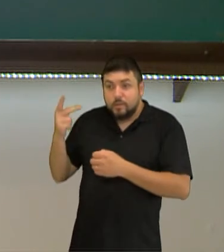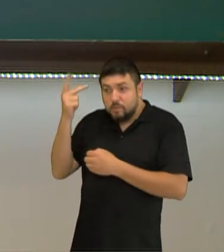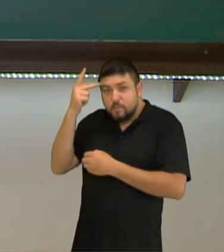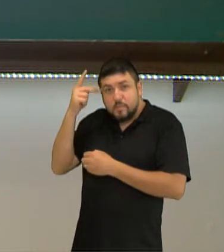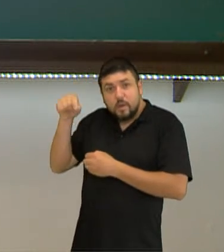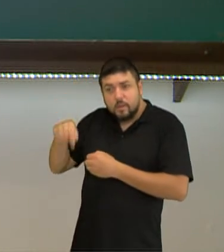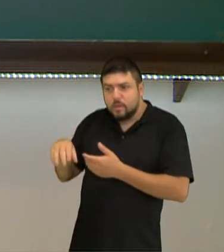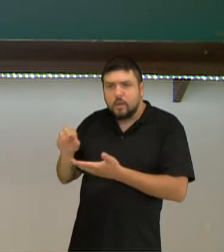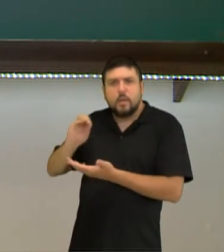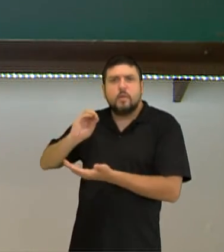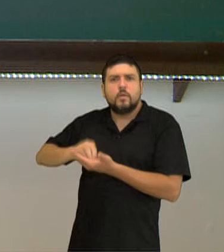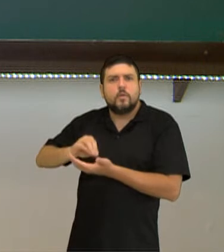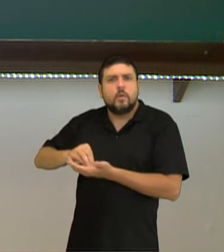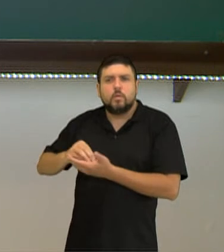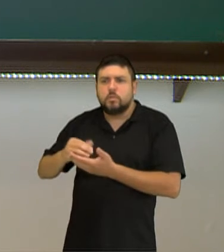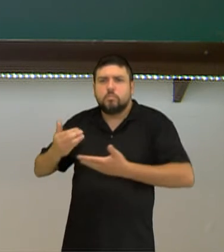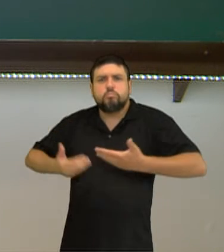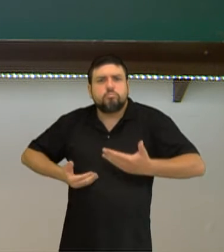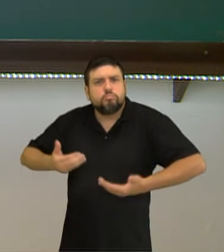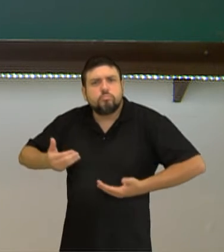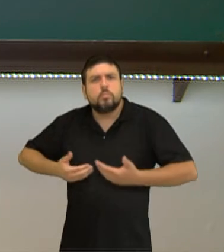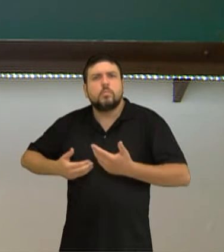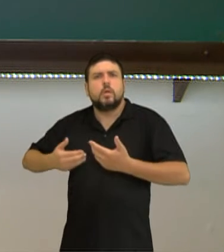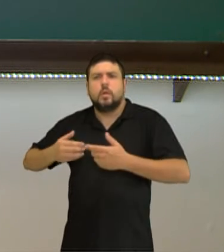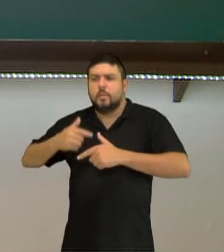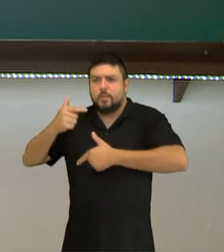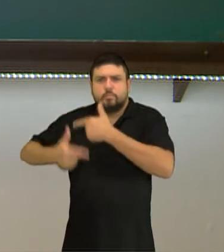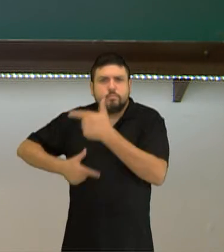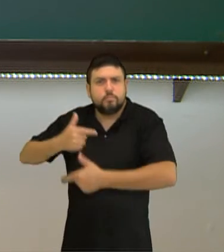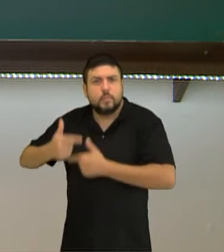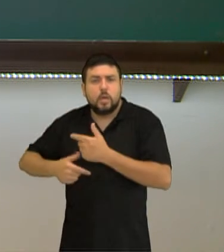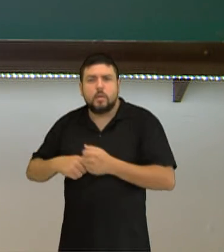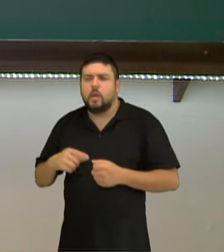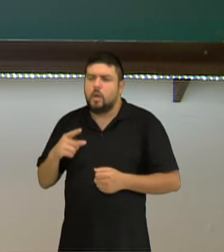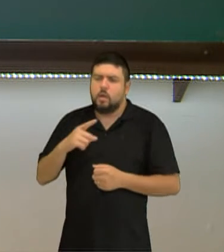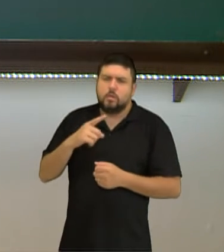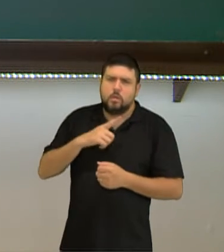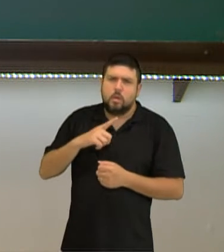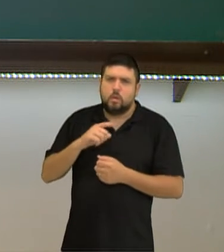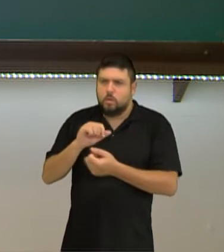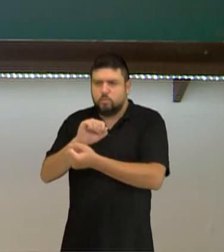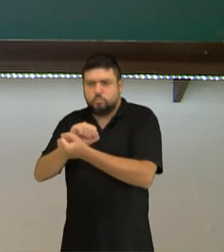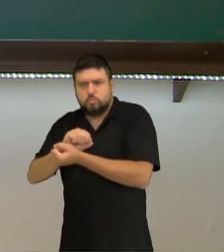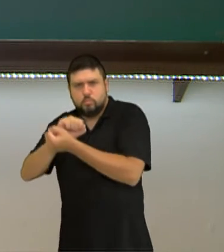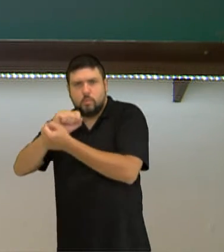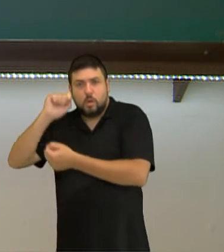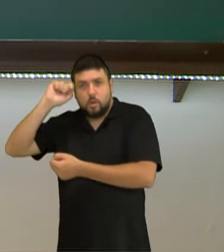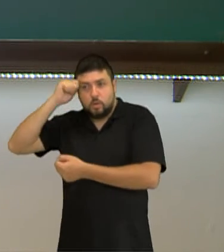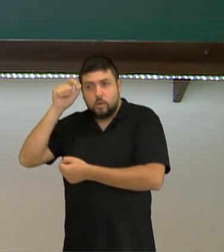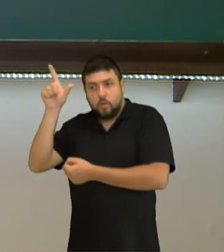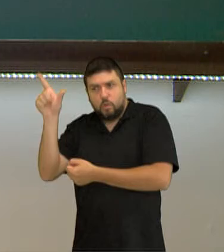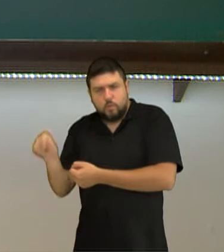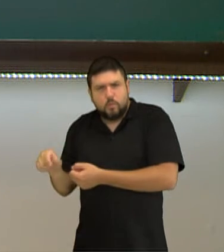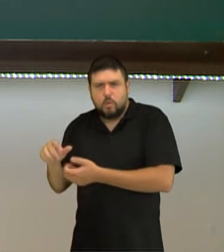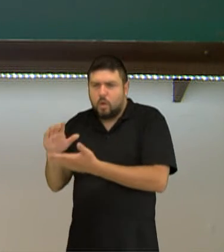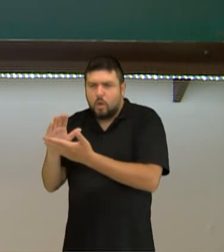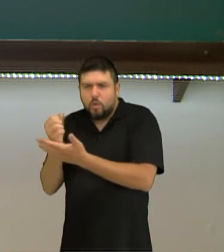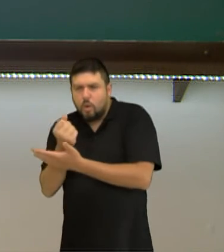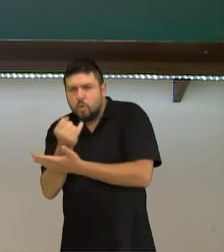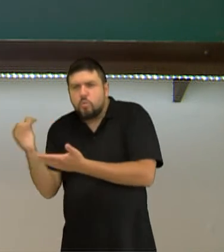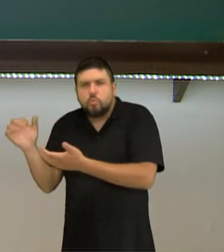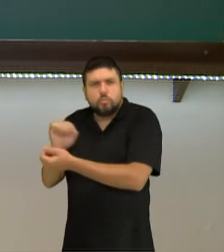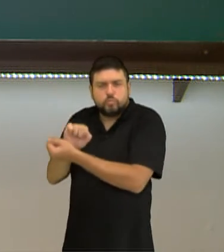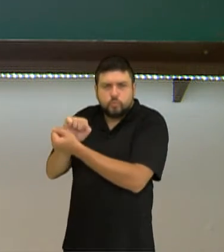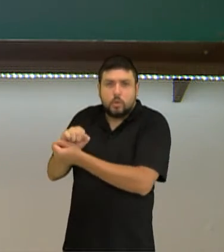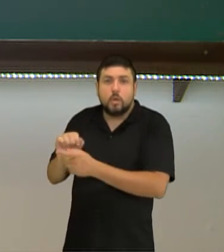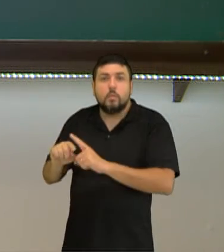mão de obra que existia, né, embora houvesse, né, a escravidão africana sendo introduzida aqui, nem todos os colonos